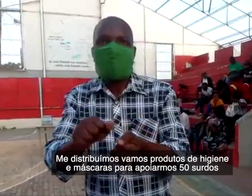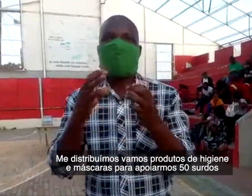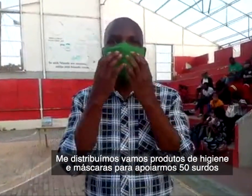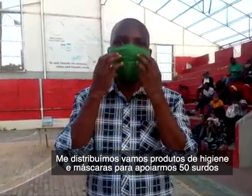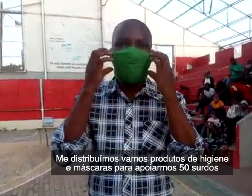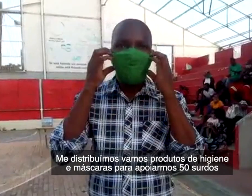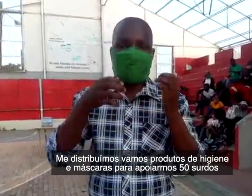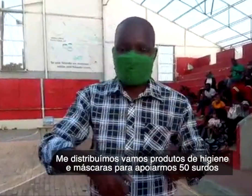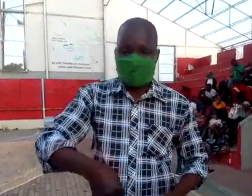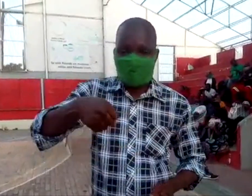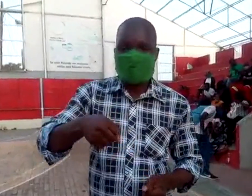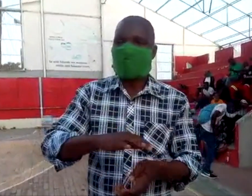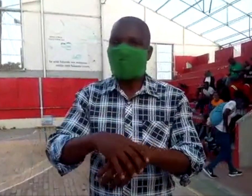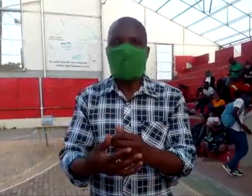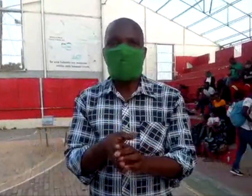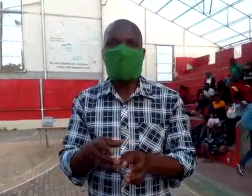para apoiarmos 50 surdos.